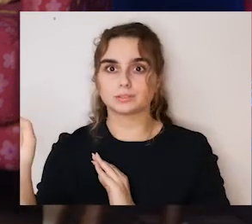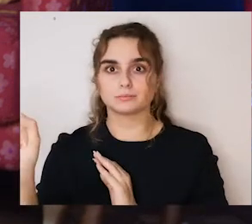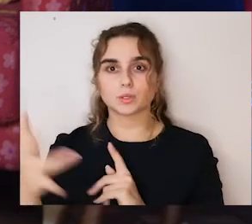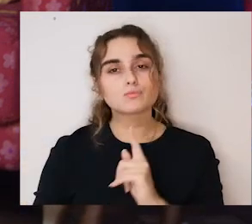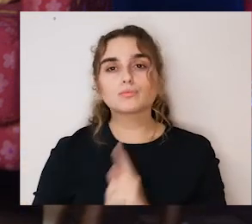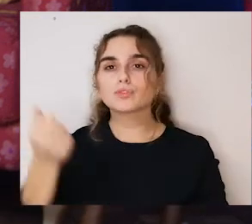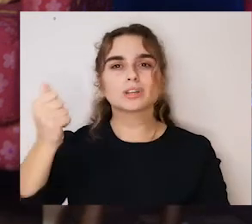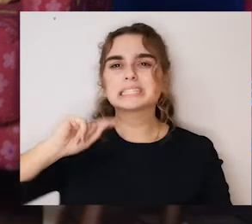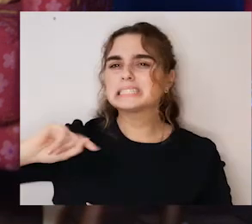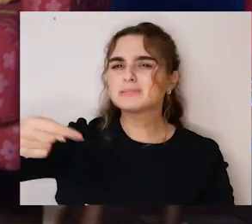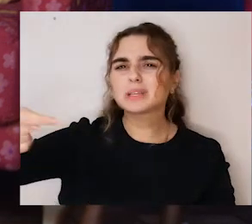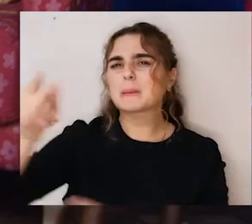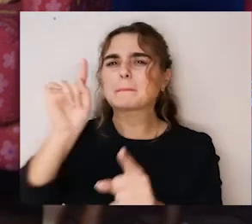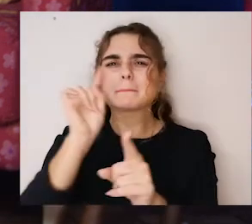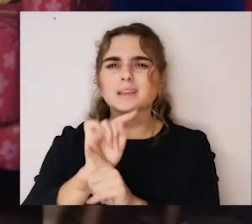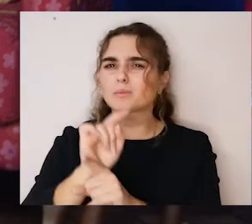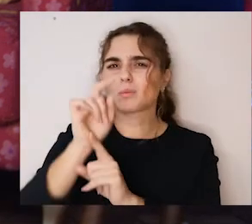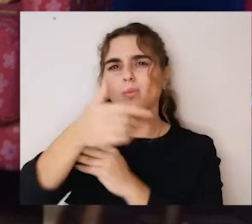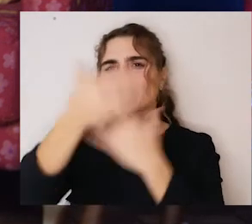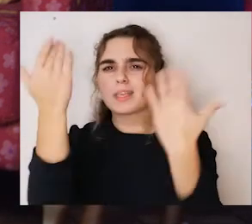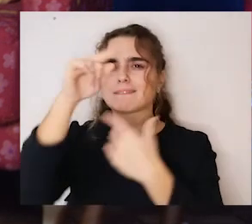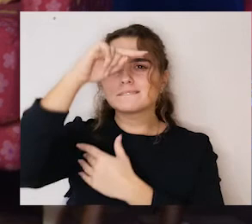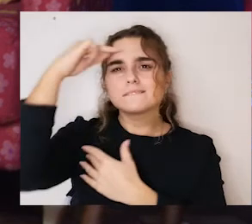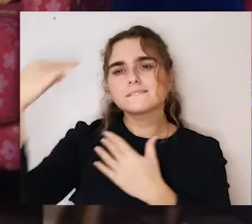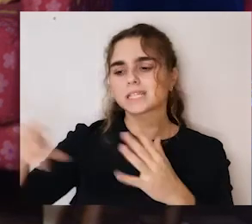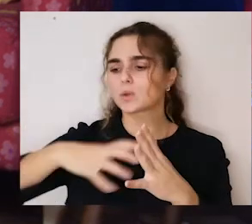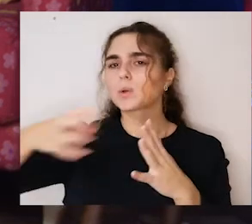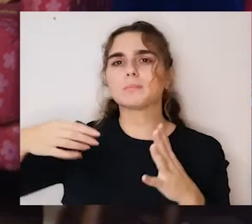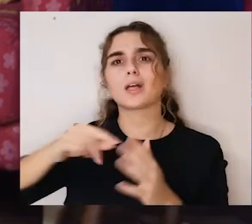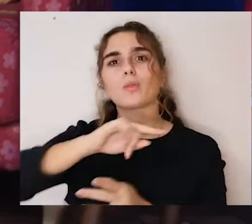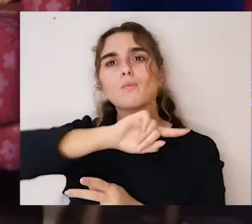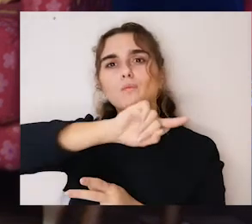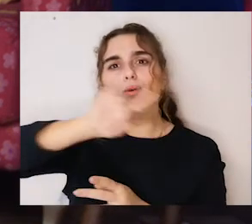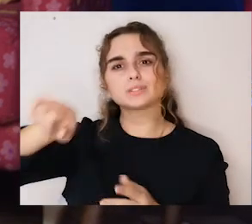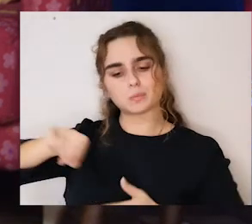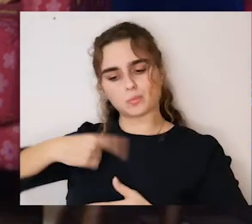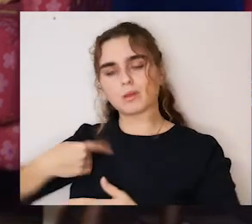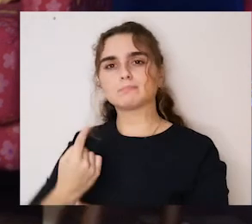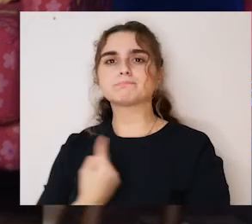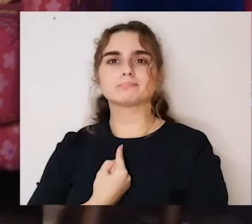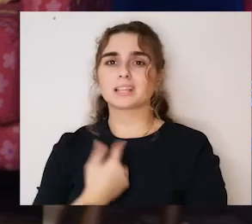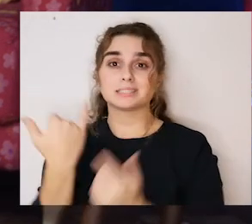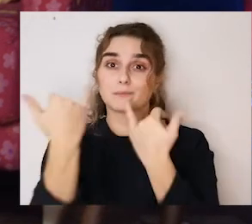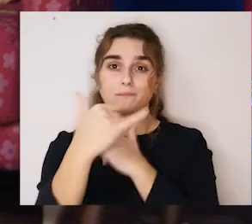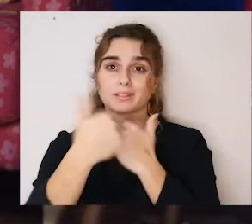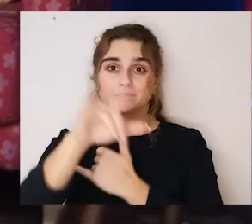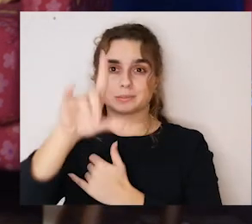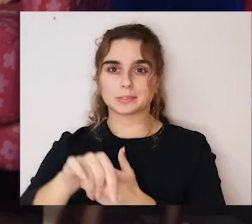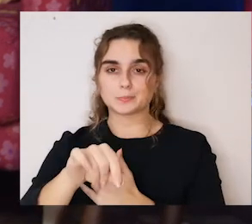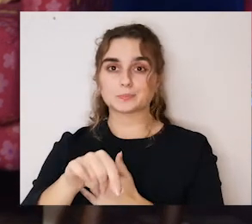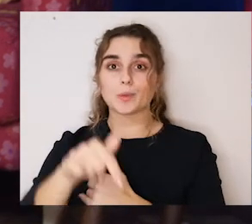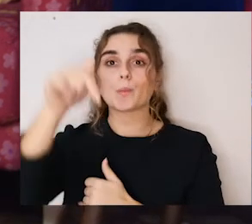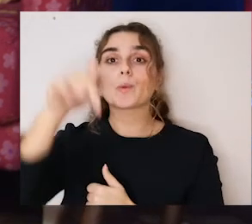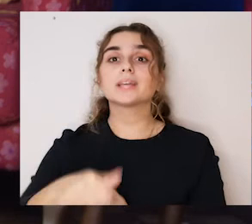vocês, para conseguirem sempre, mesmo num dia mau, serem vocês mesmos e mesmas, serem